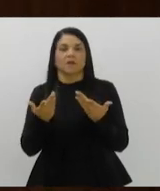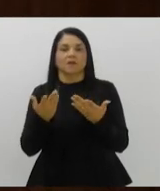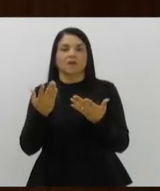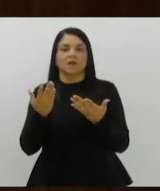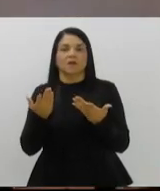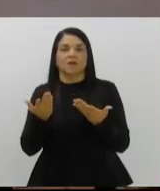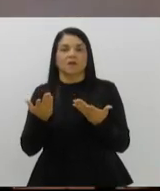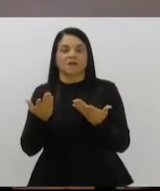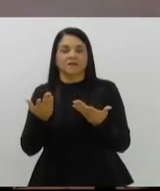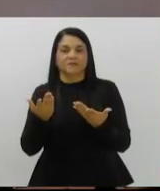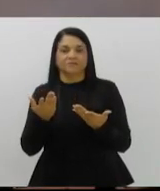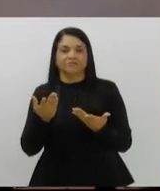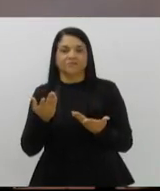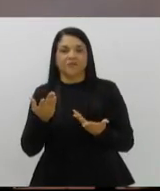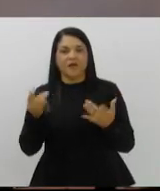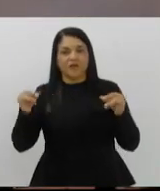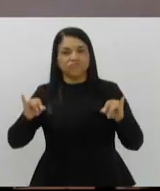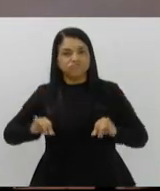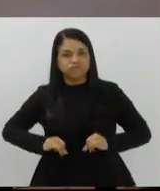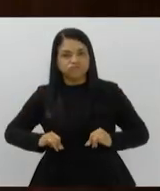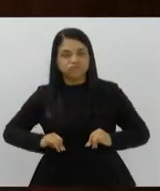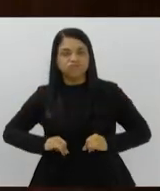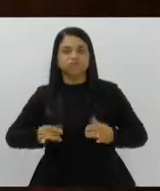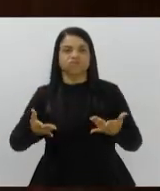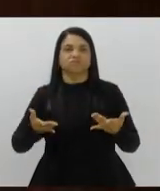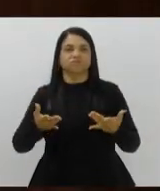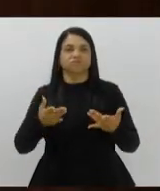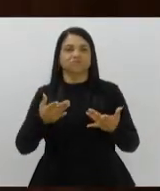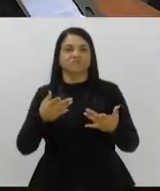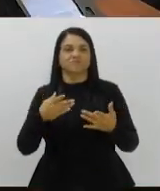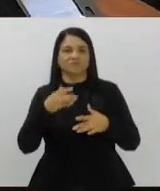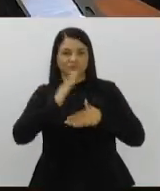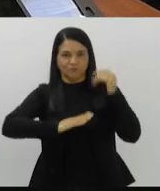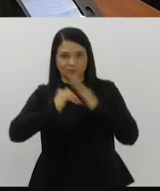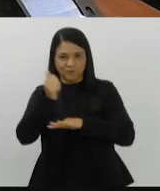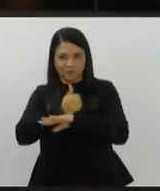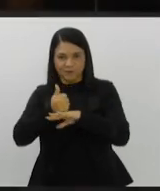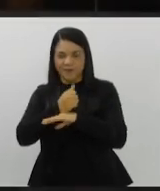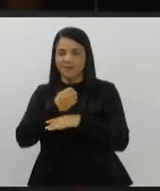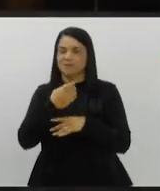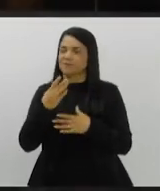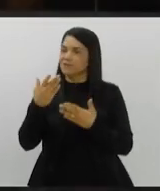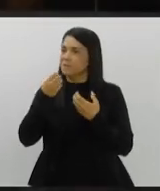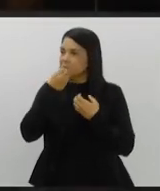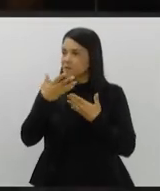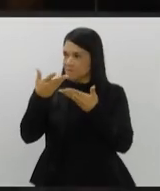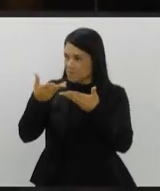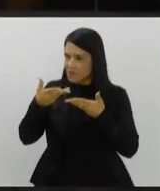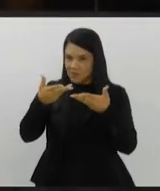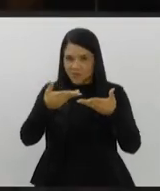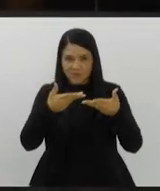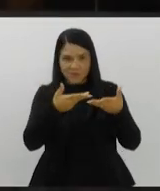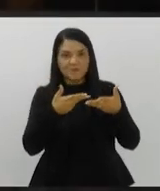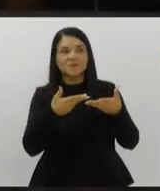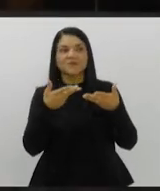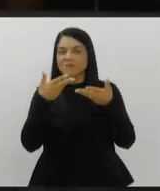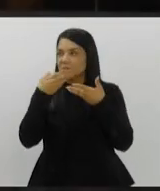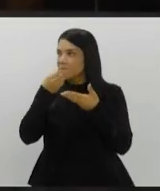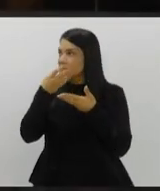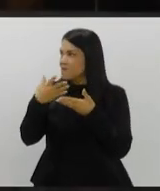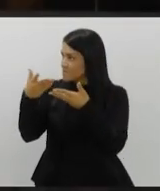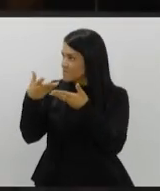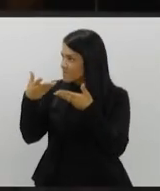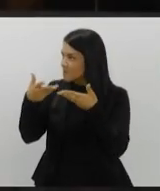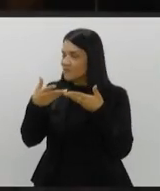a casa... É uma briga da nossa casa. Obrigado. Sejam muito bem-vindos. Legítimo. Tem outros aqui. Eu